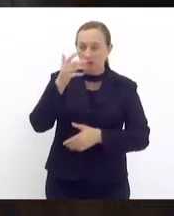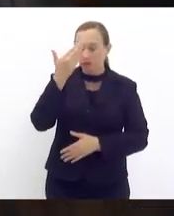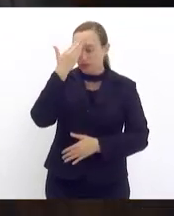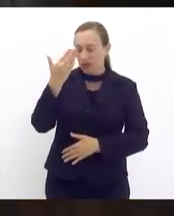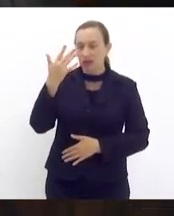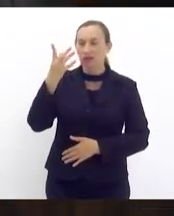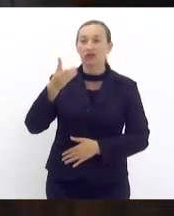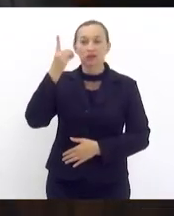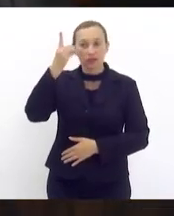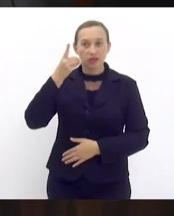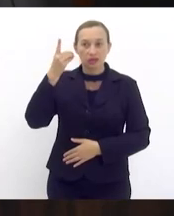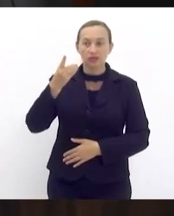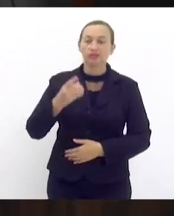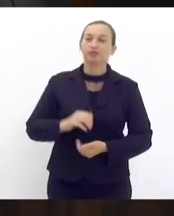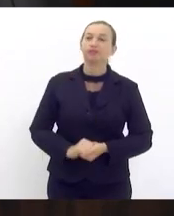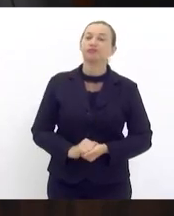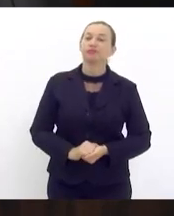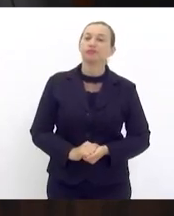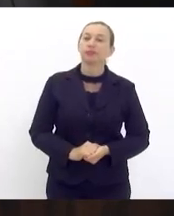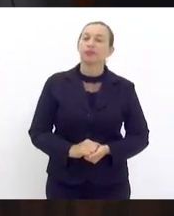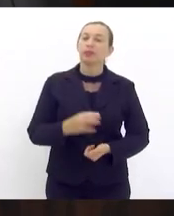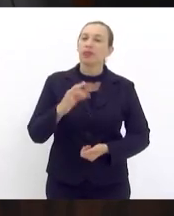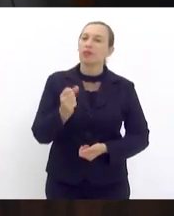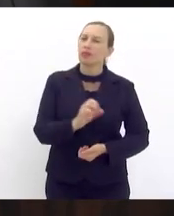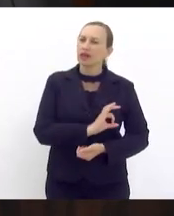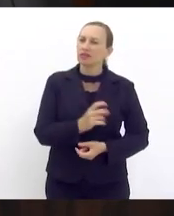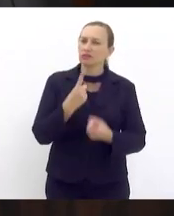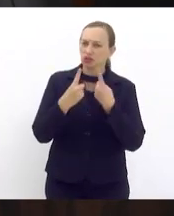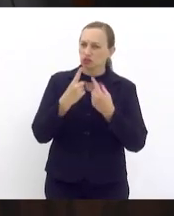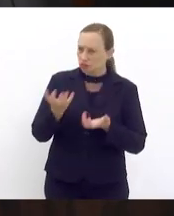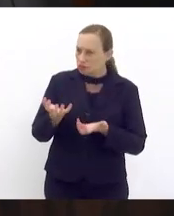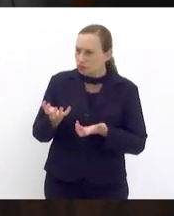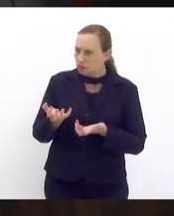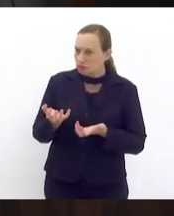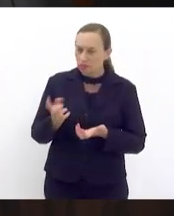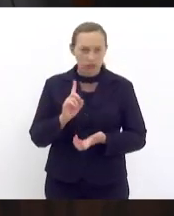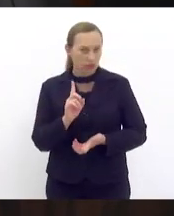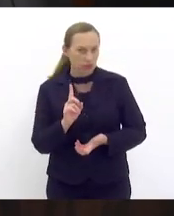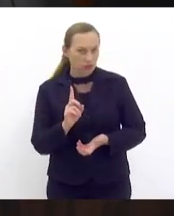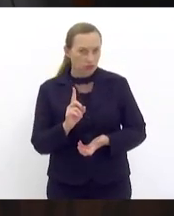deputado Marta quer discutir